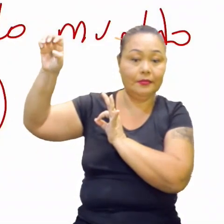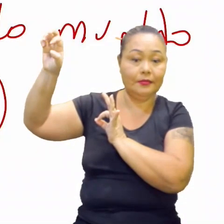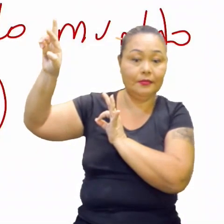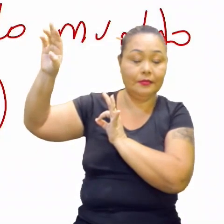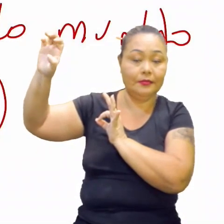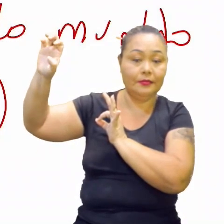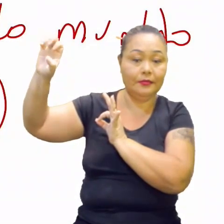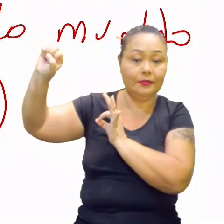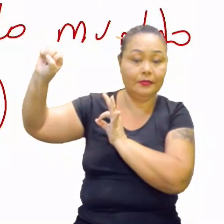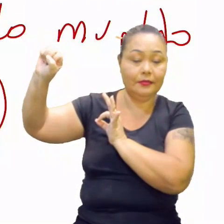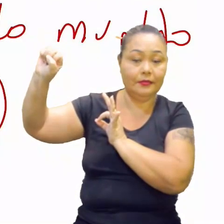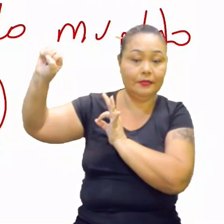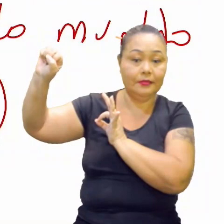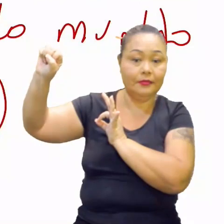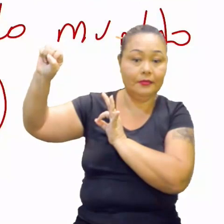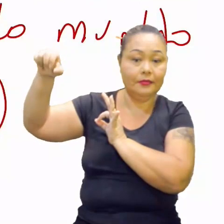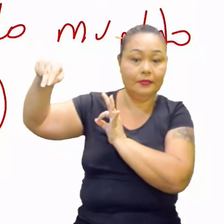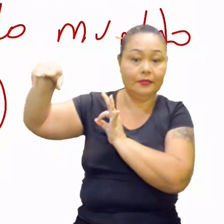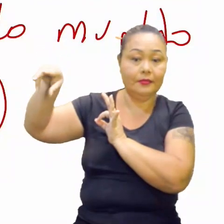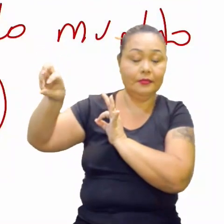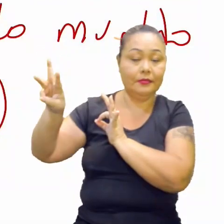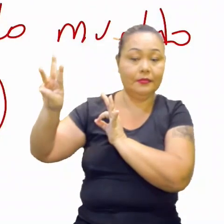Daddy, no way,